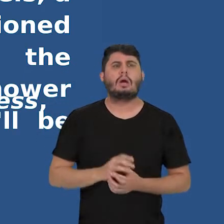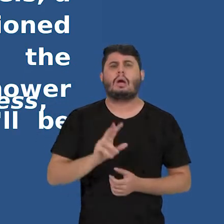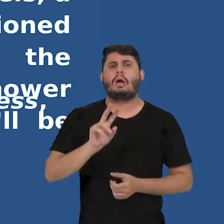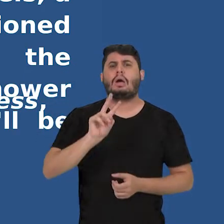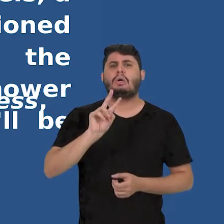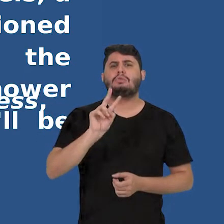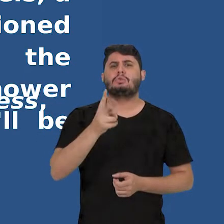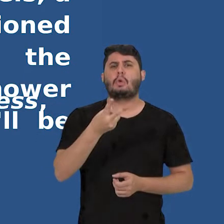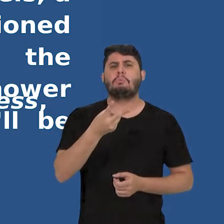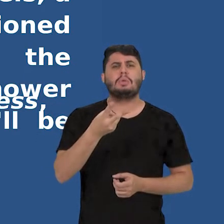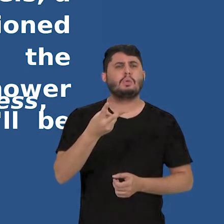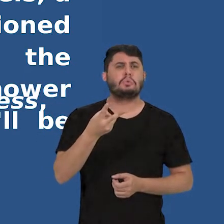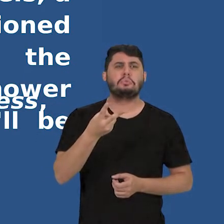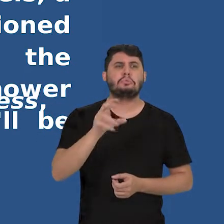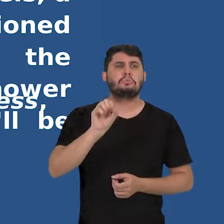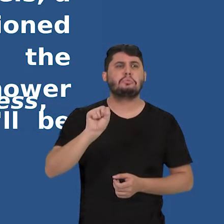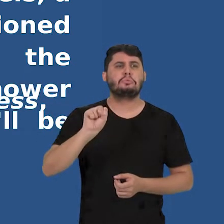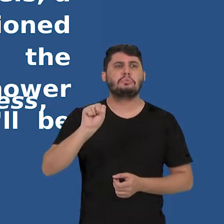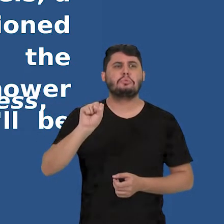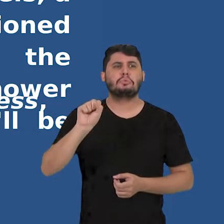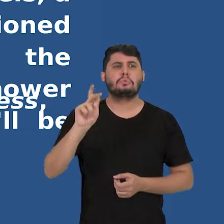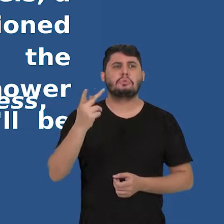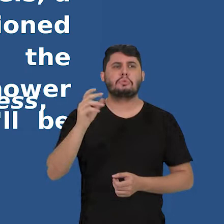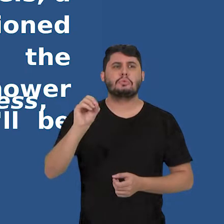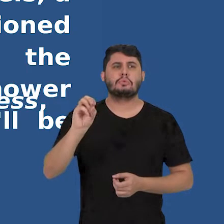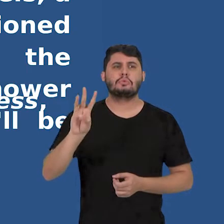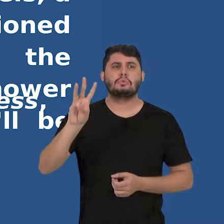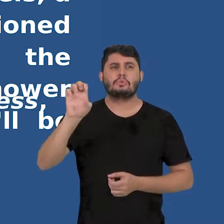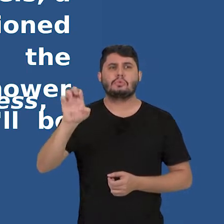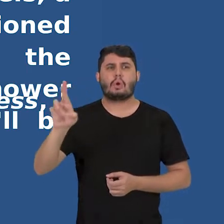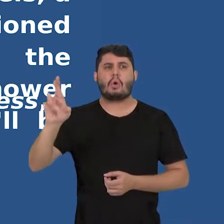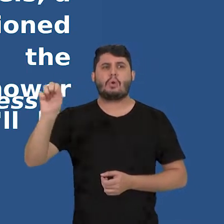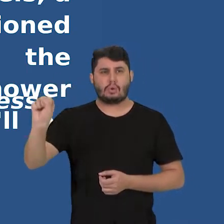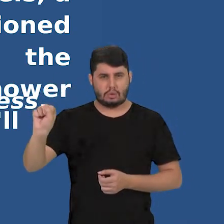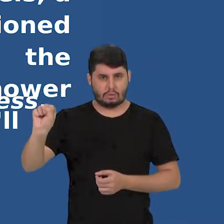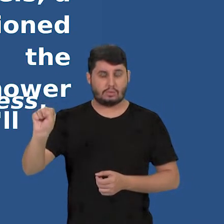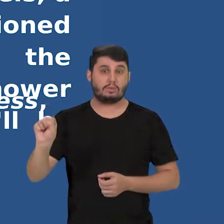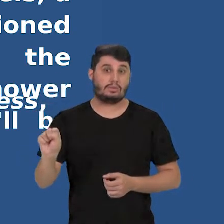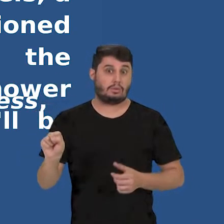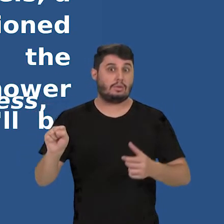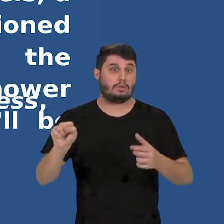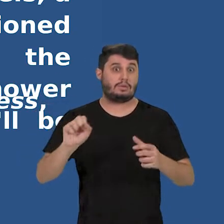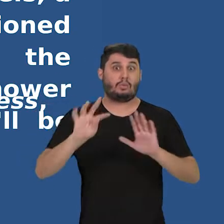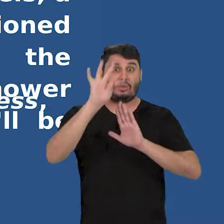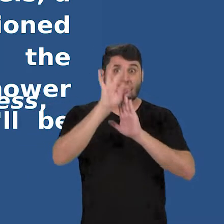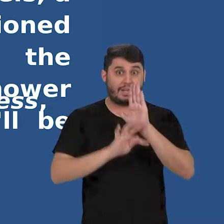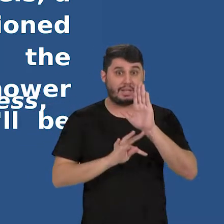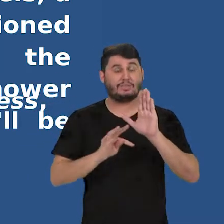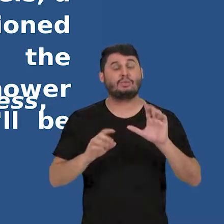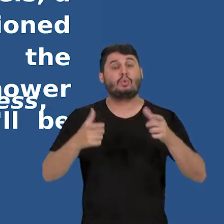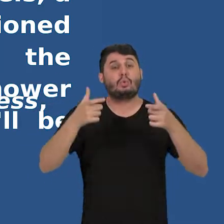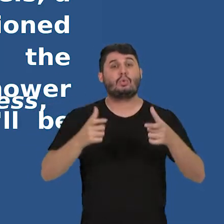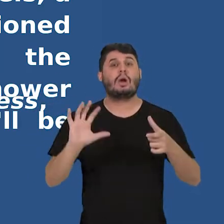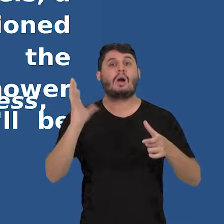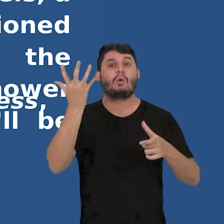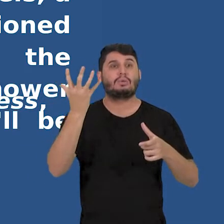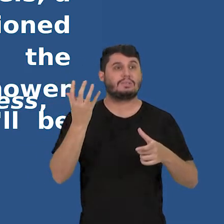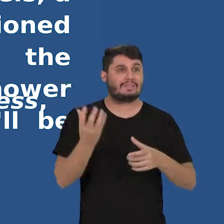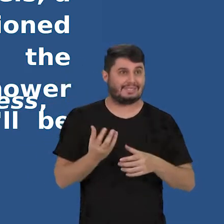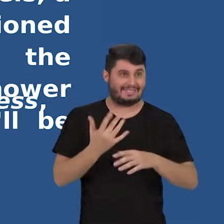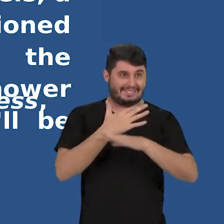que é uma das palavras que está destacada lá, tá? A situação acontece em São Francisco, uma cidade americana, né? E aí a gente começa a pensar, o que é que tem a